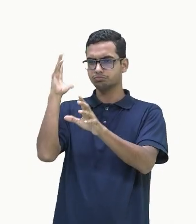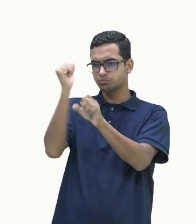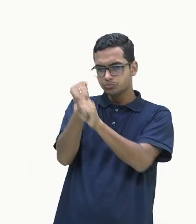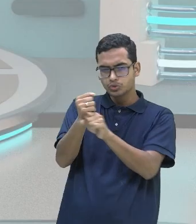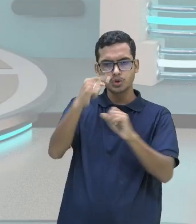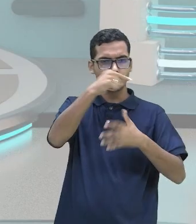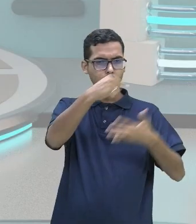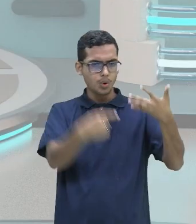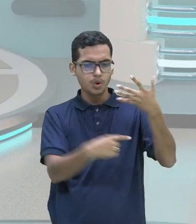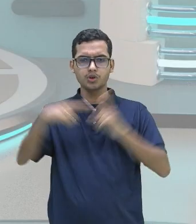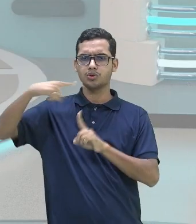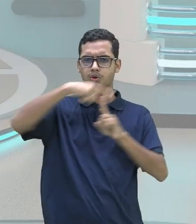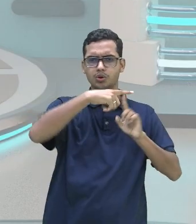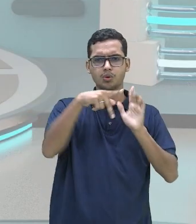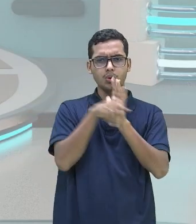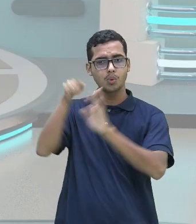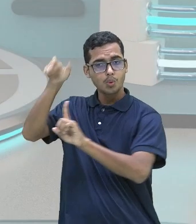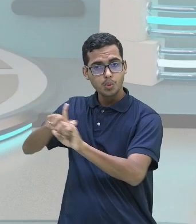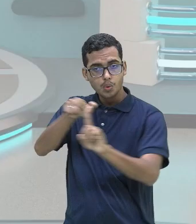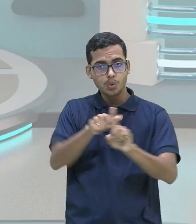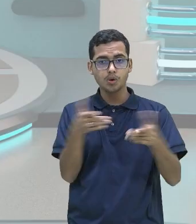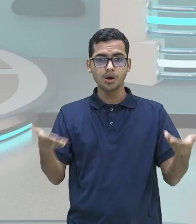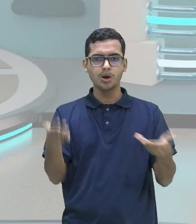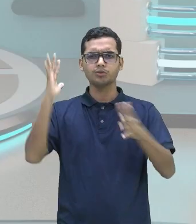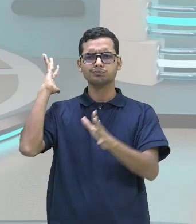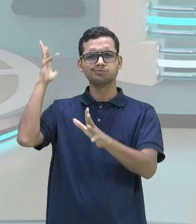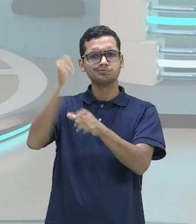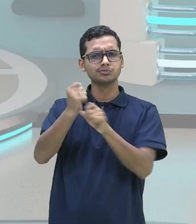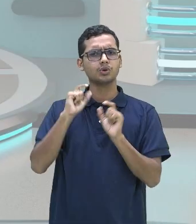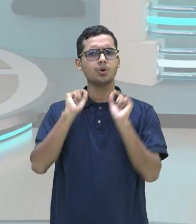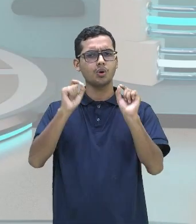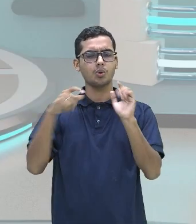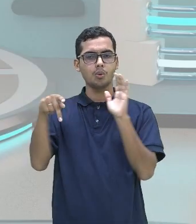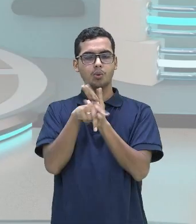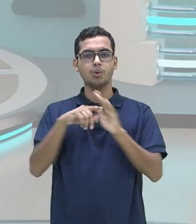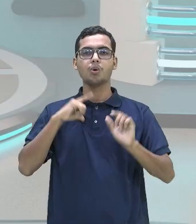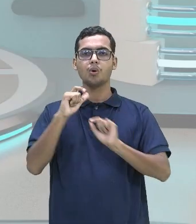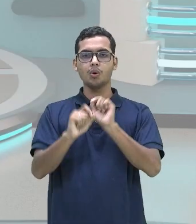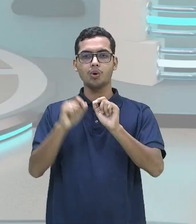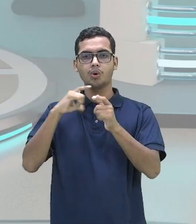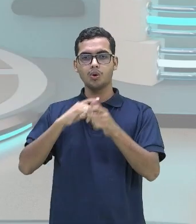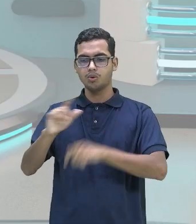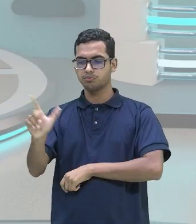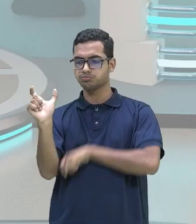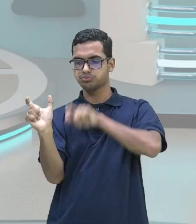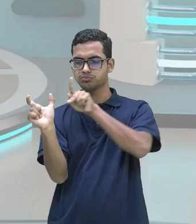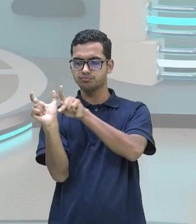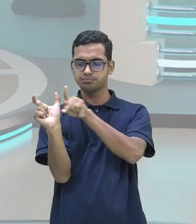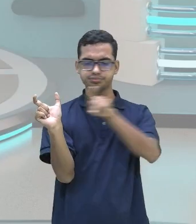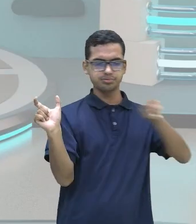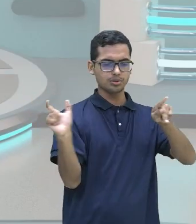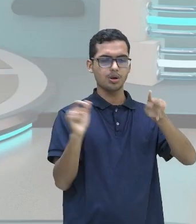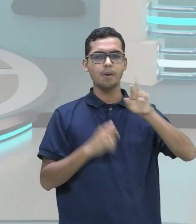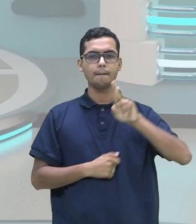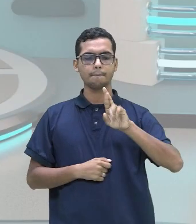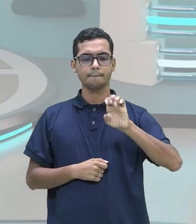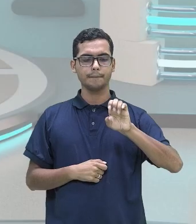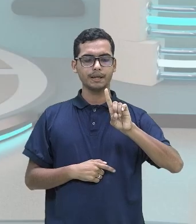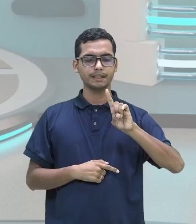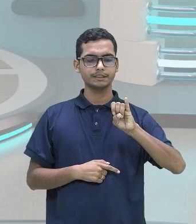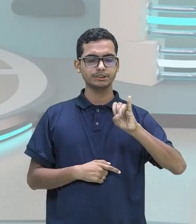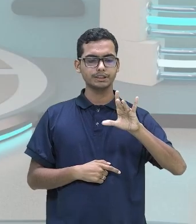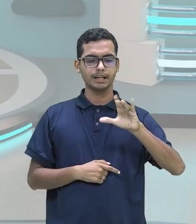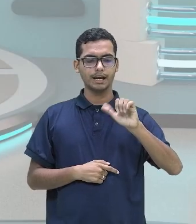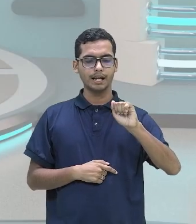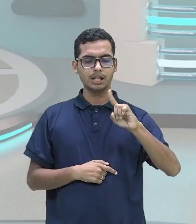tipos de sujeito. Falta revisarmos também o predicado e alguns dos seus tipos, tá bom?